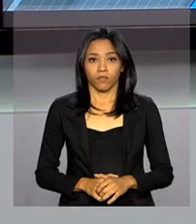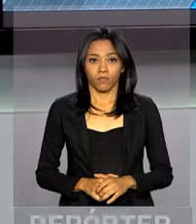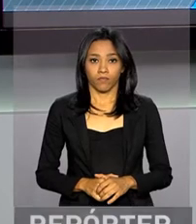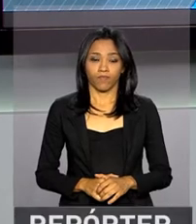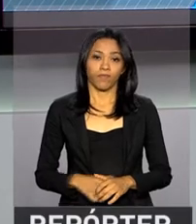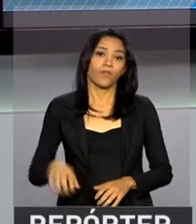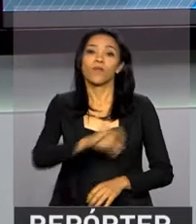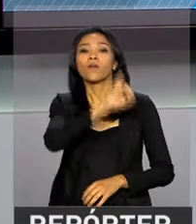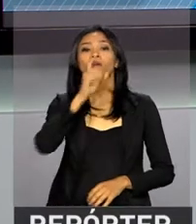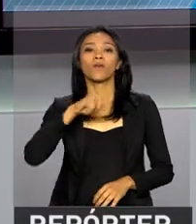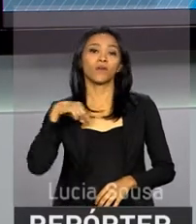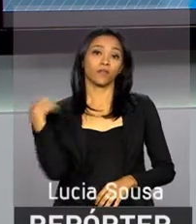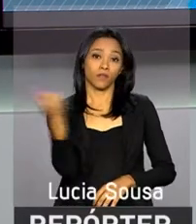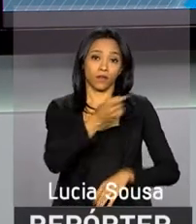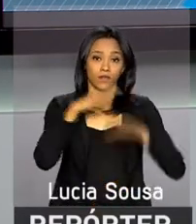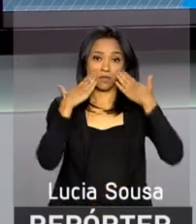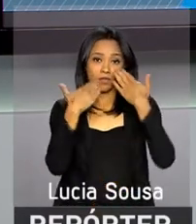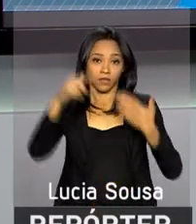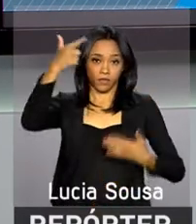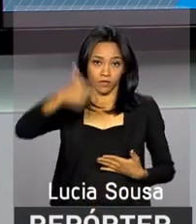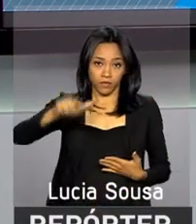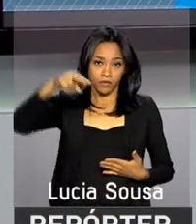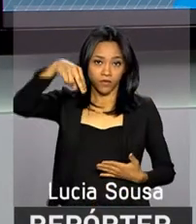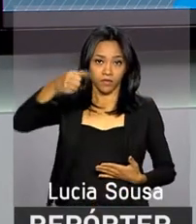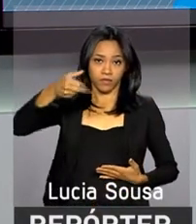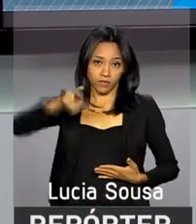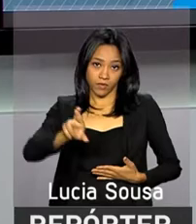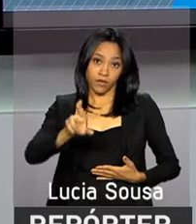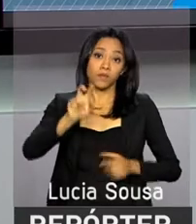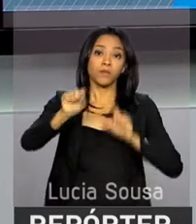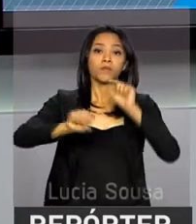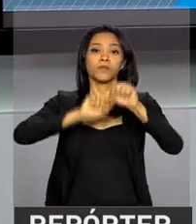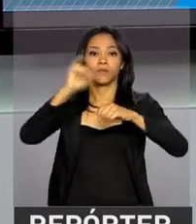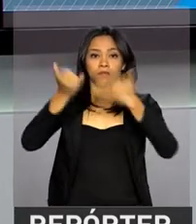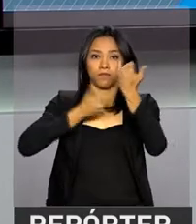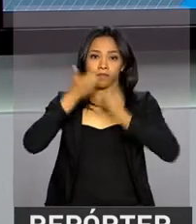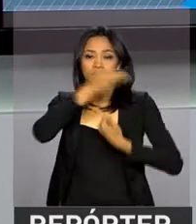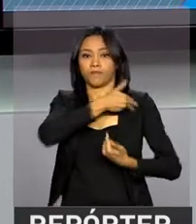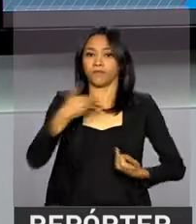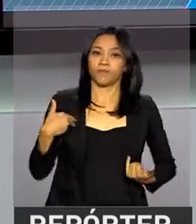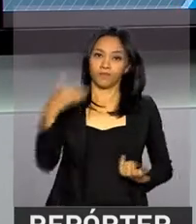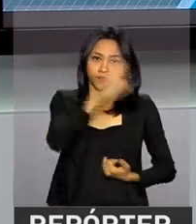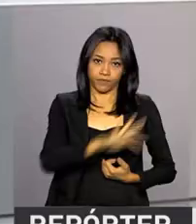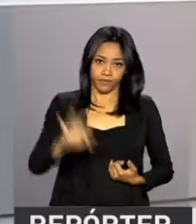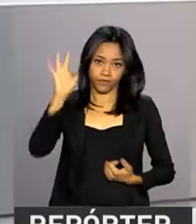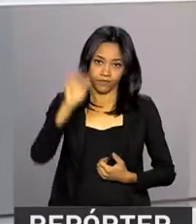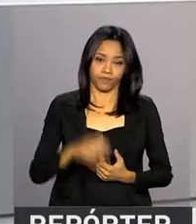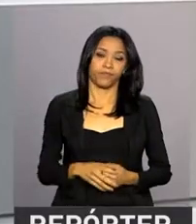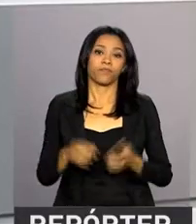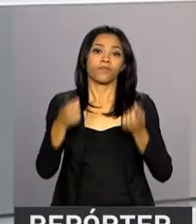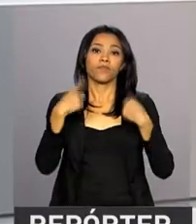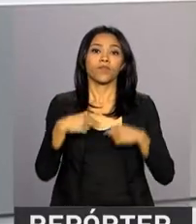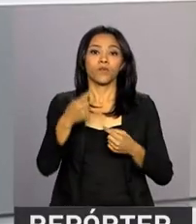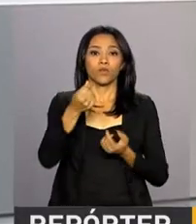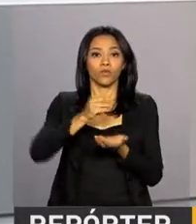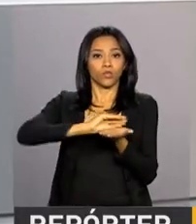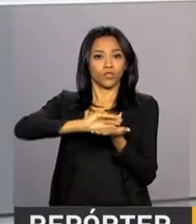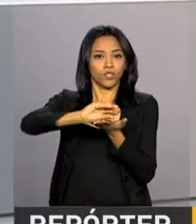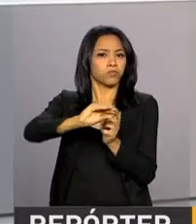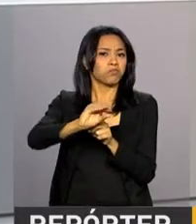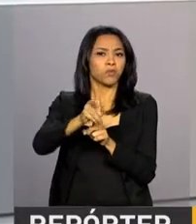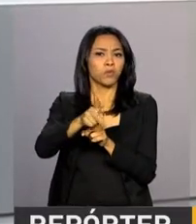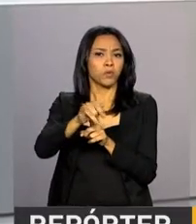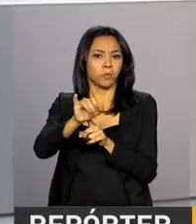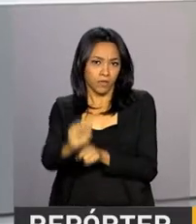o la no ar mais uma edição do repórter nbr com as notícias do governo federal os recursos do pis